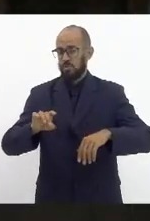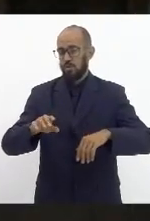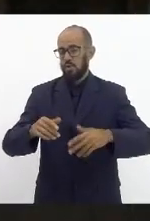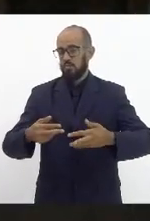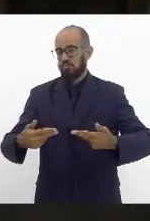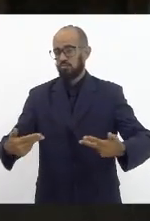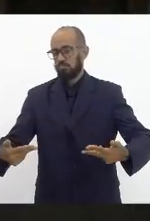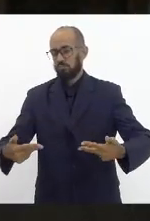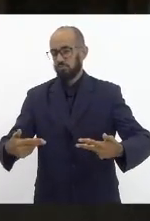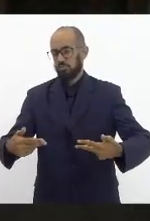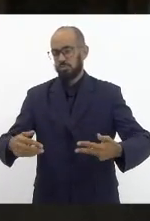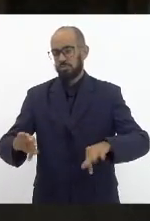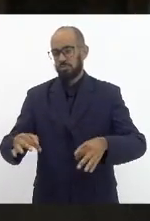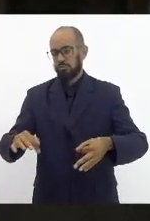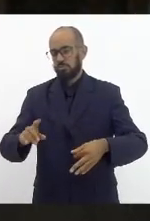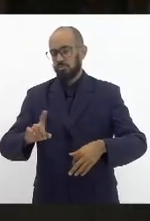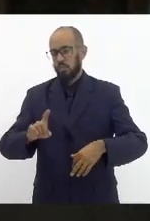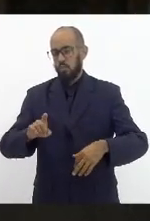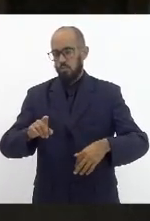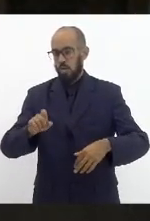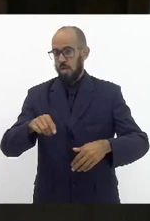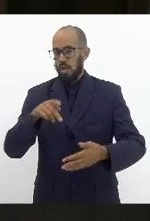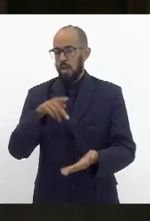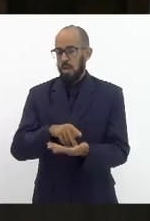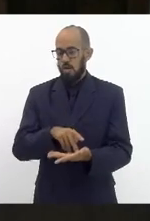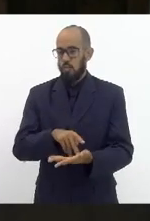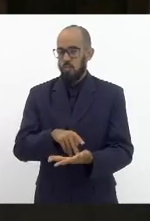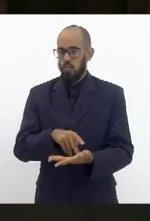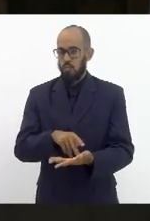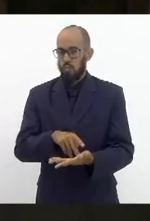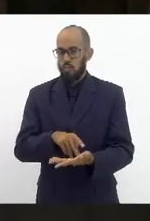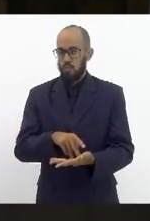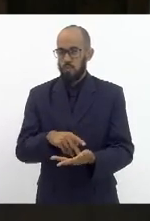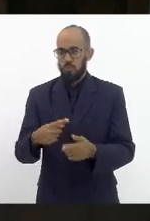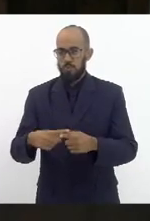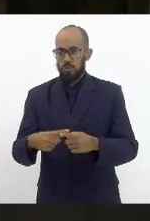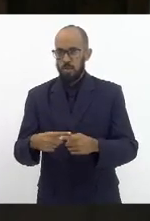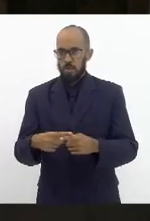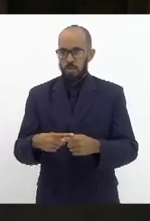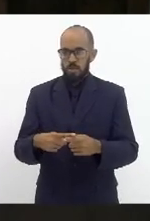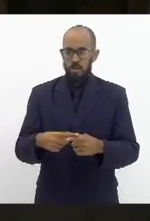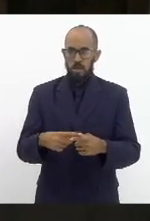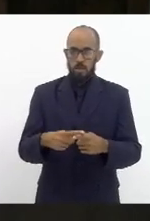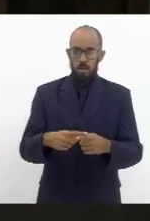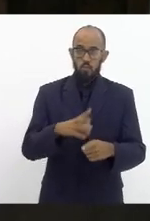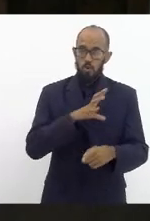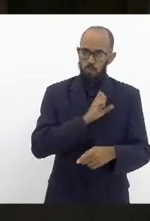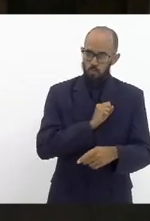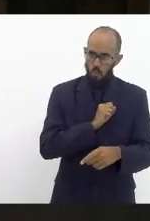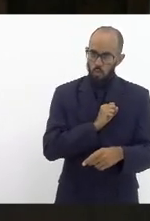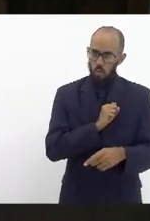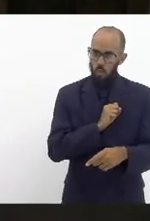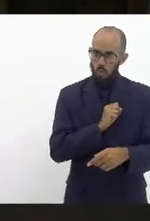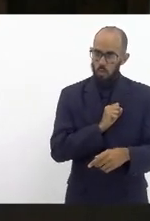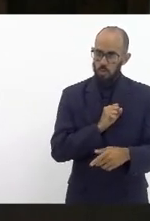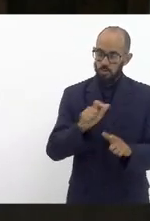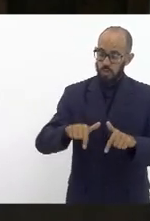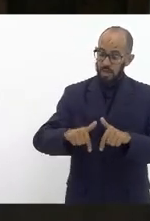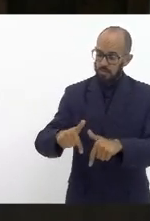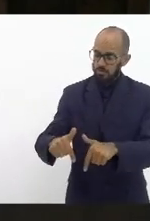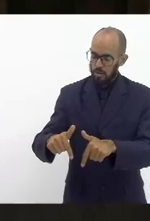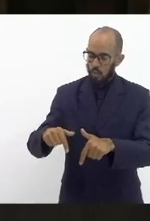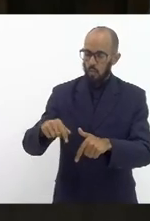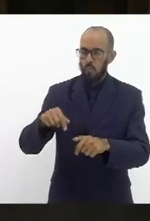afetividade, é efetividade. Porque amor afetivo é uma coisa, efetivo é outra. Efetivo